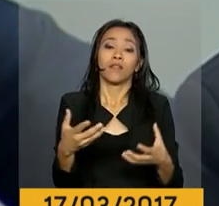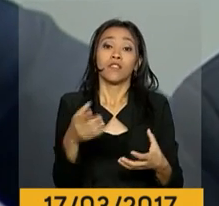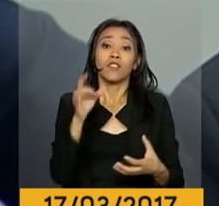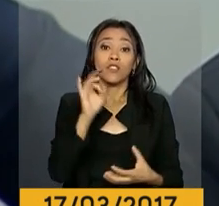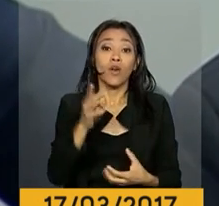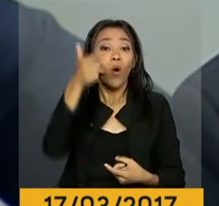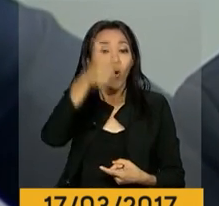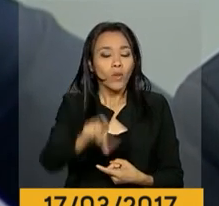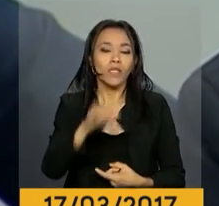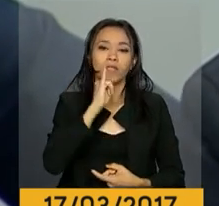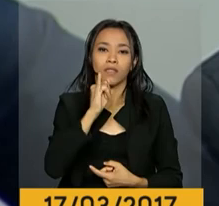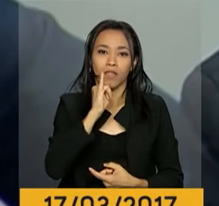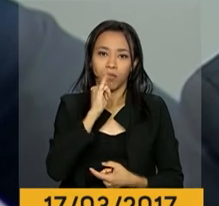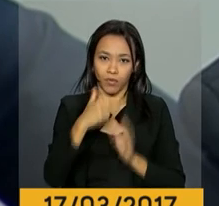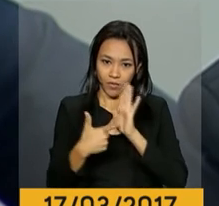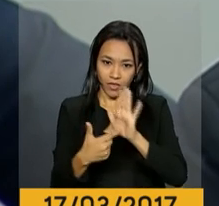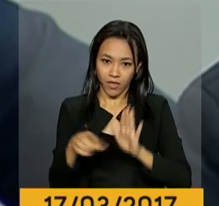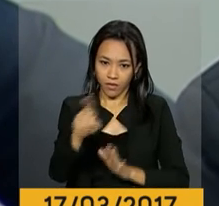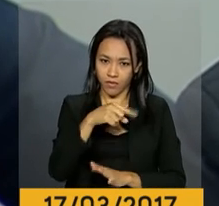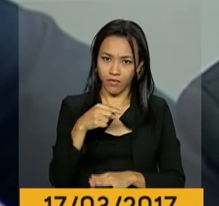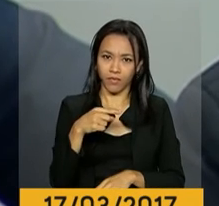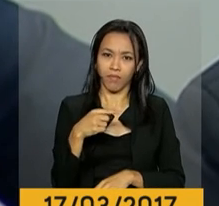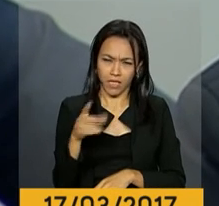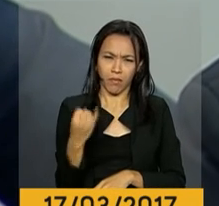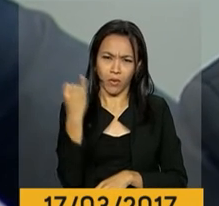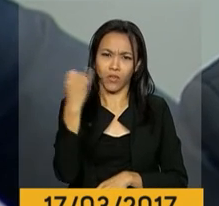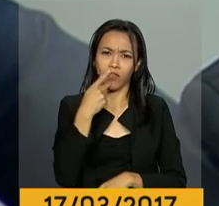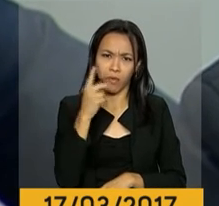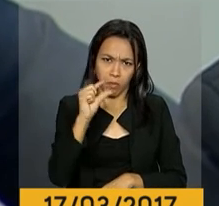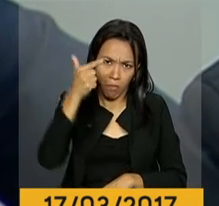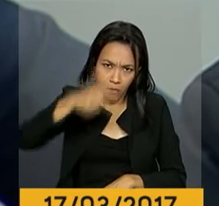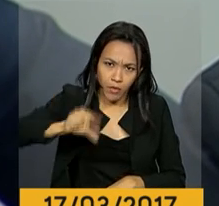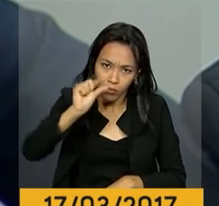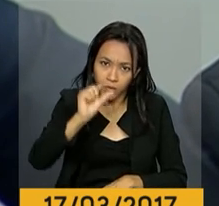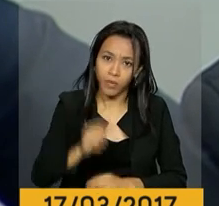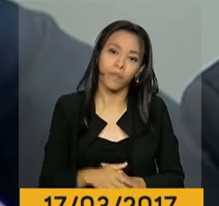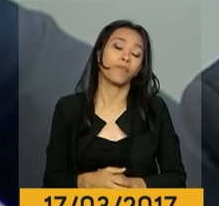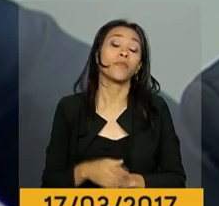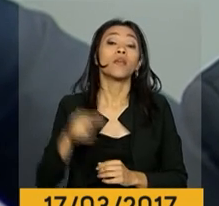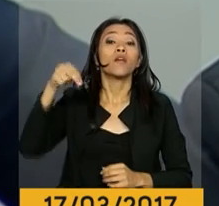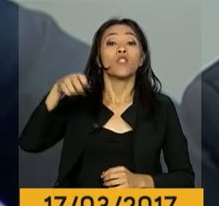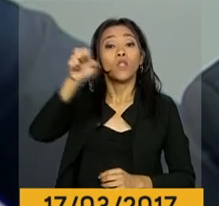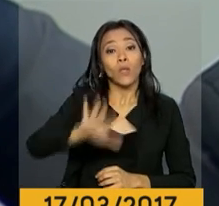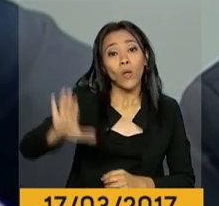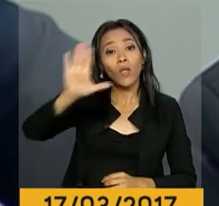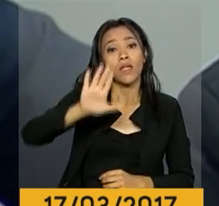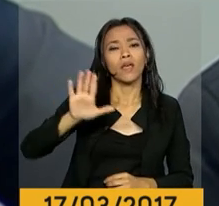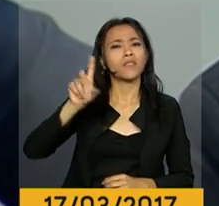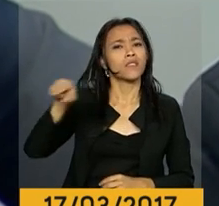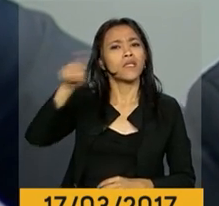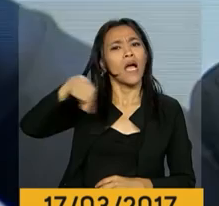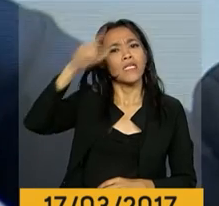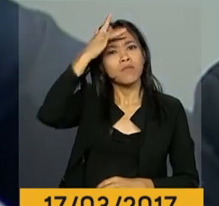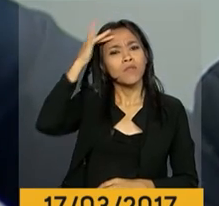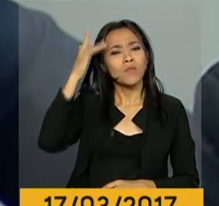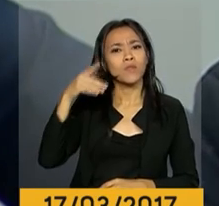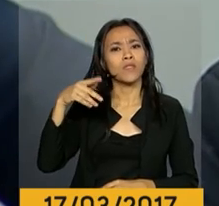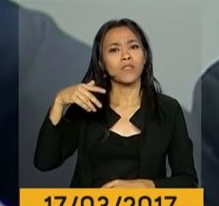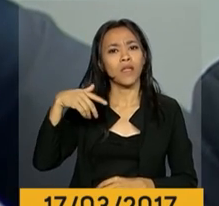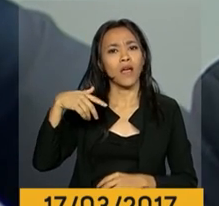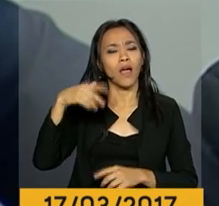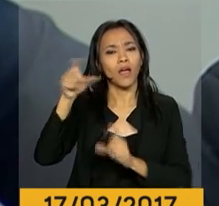para dar mais um exemplo aos senhores, estou tomando um pouco de tempo, mas é importante, lá no Nordeste, as pessoas da agricultura